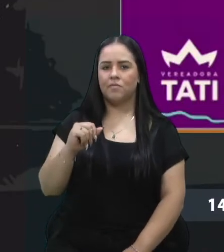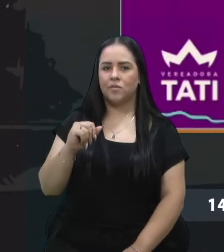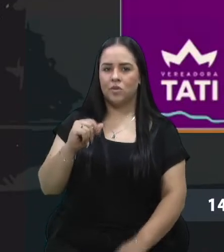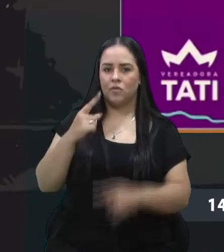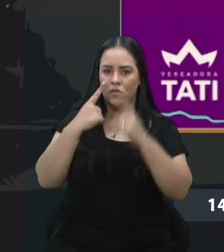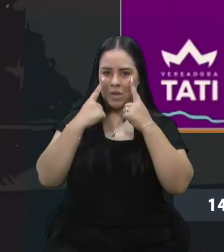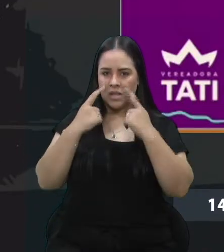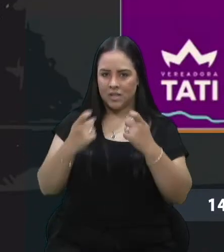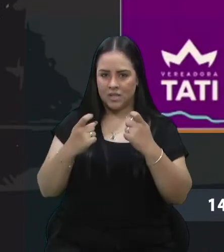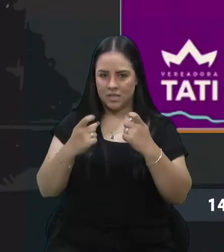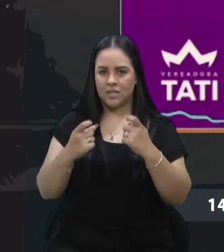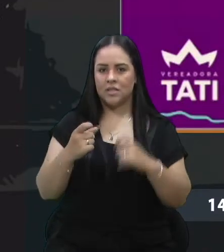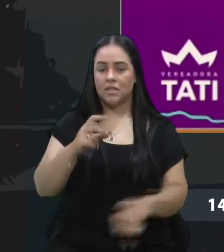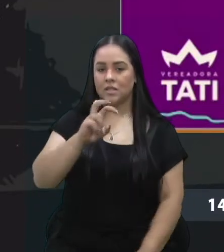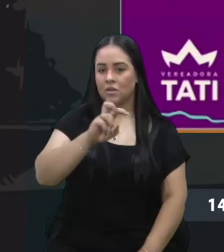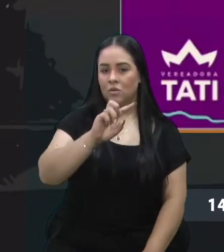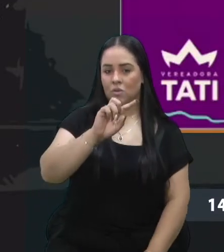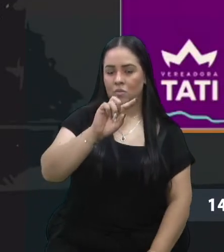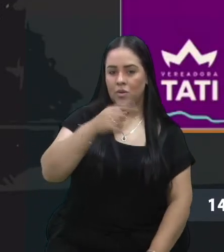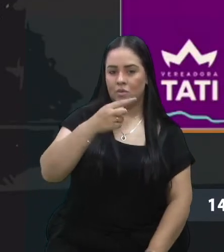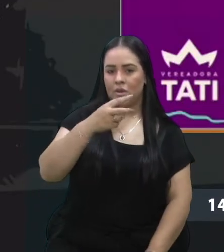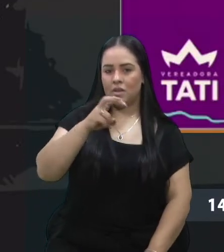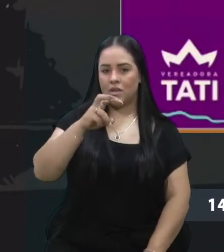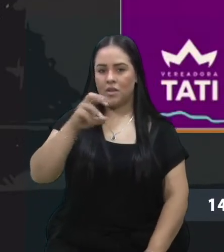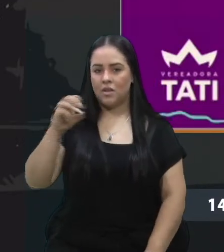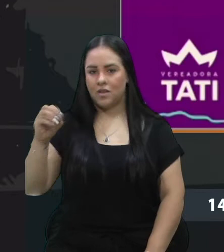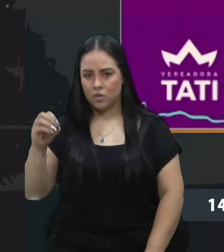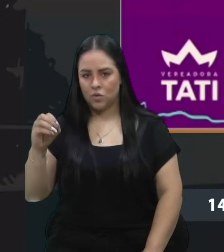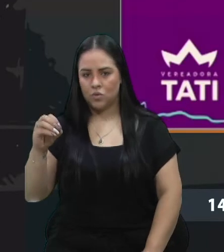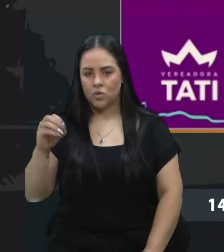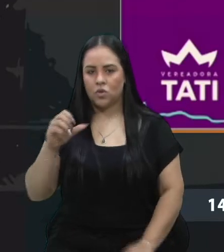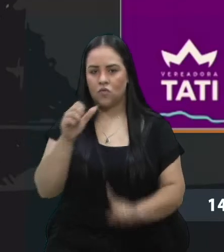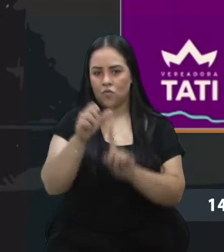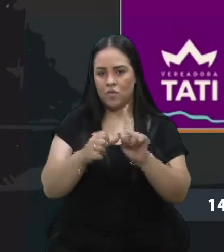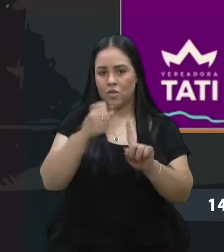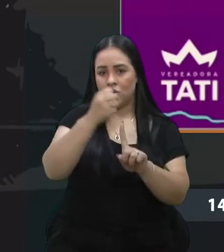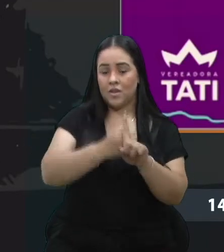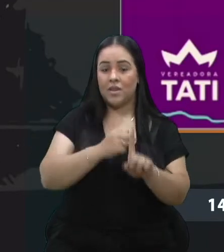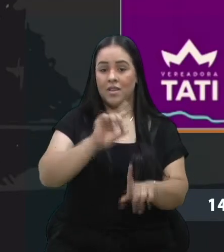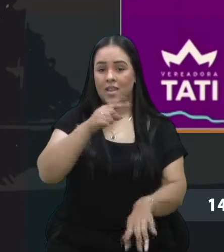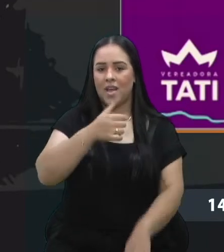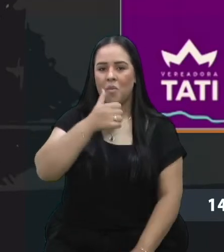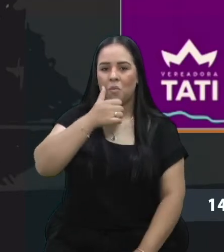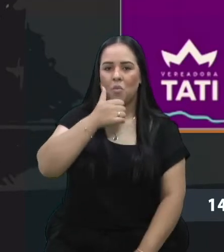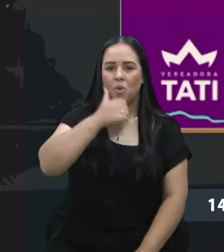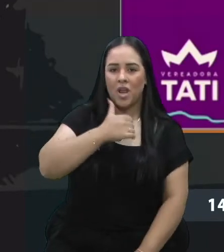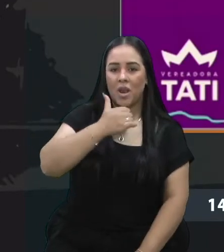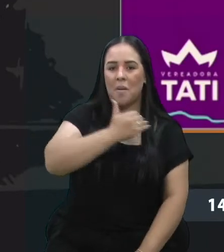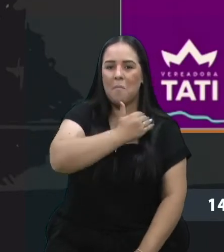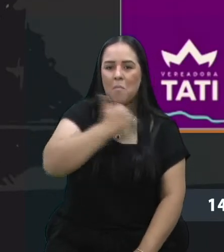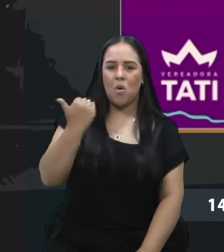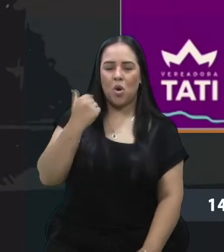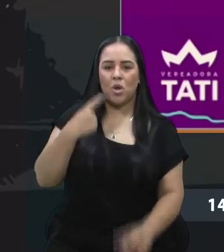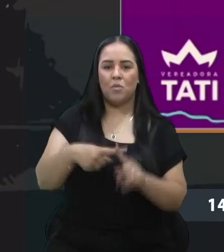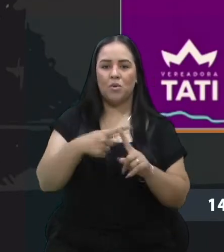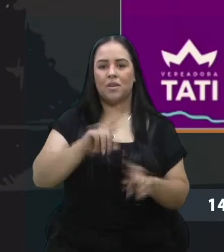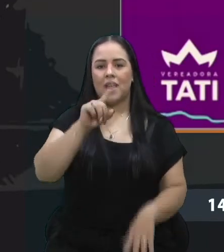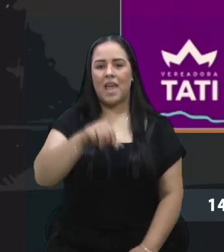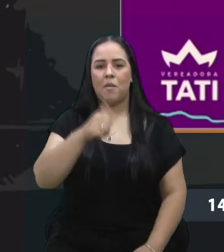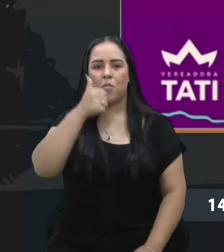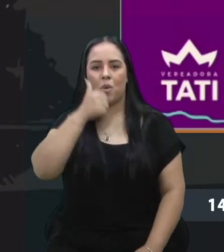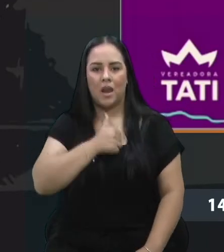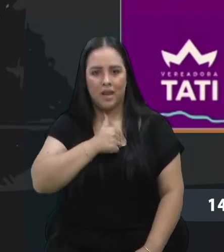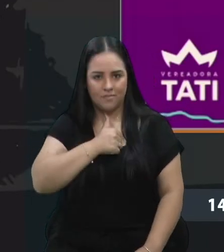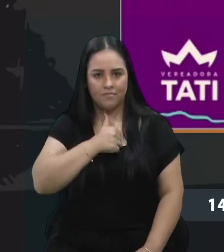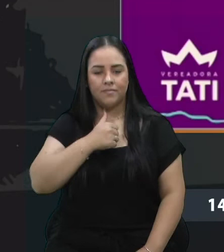de 5.500 casos de feminicídio, que é quando a mulher morre em decorrência do gênero, por ser mulher,